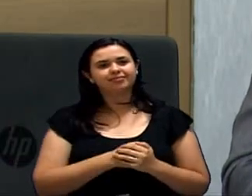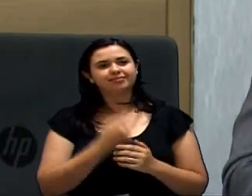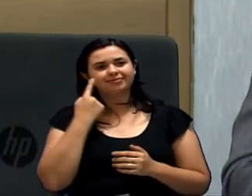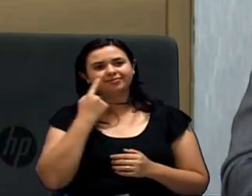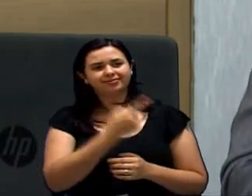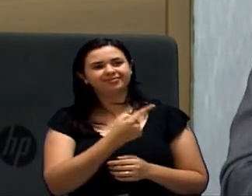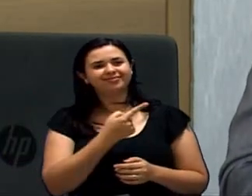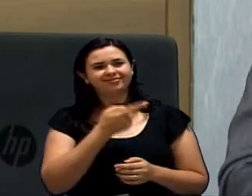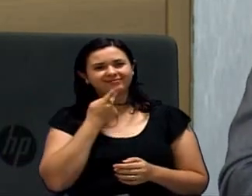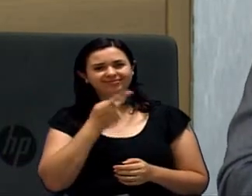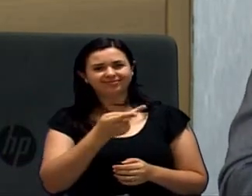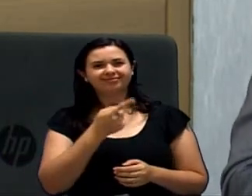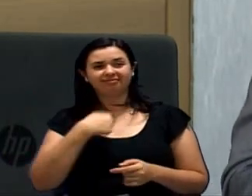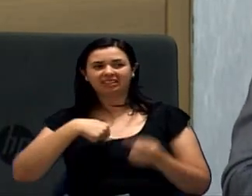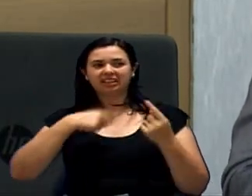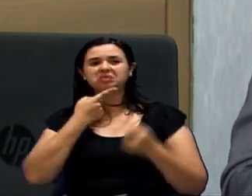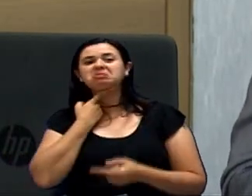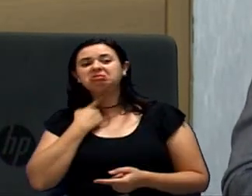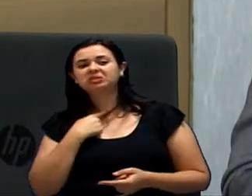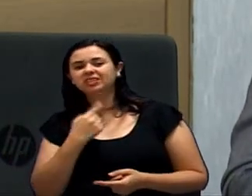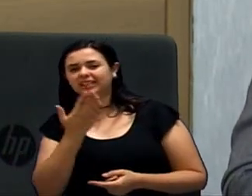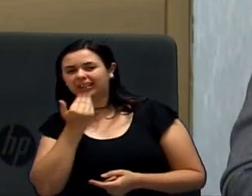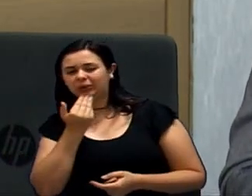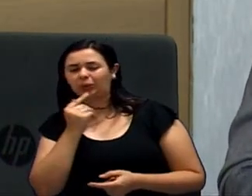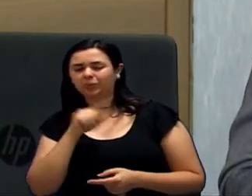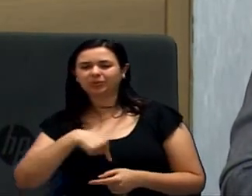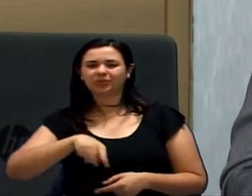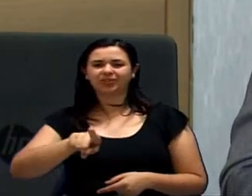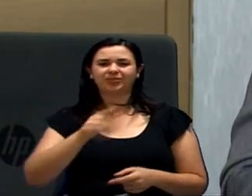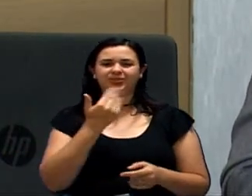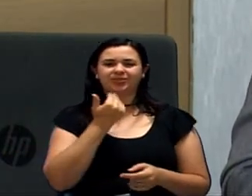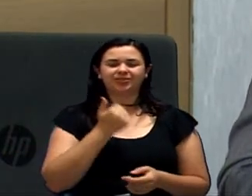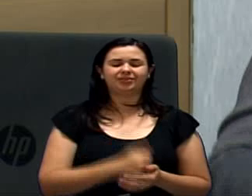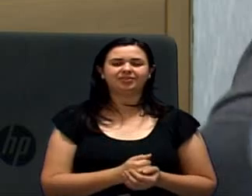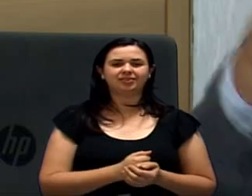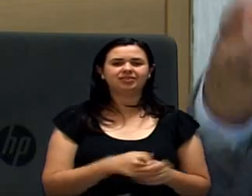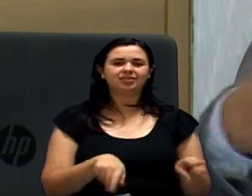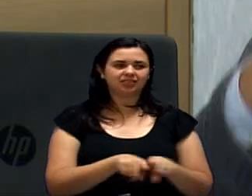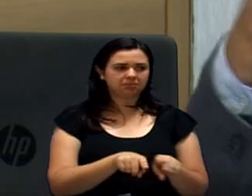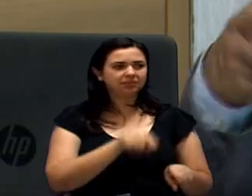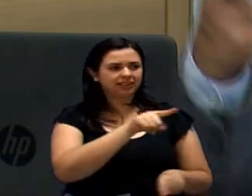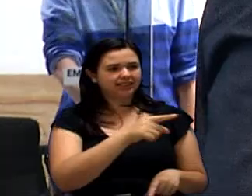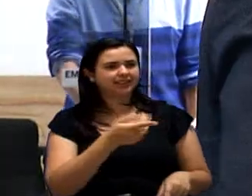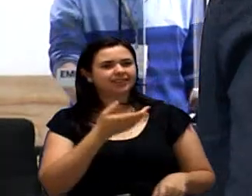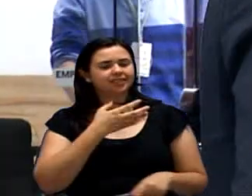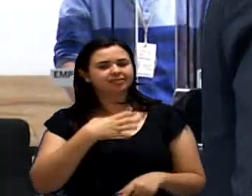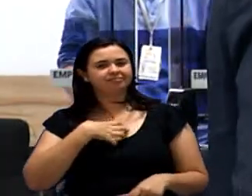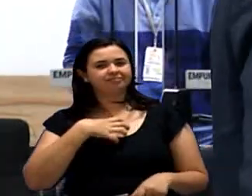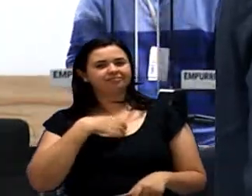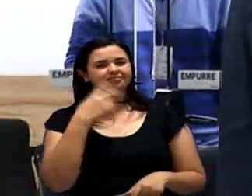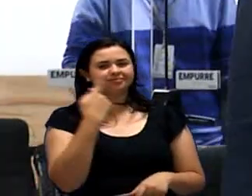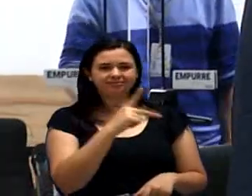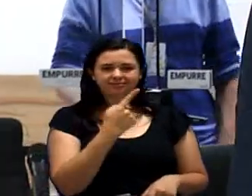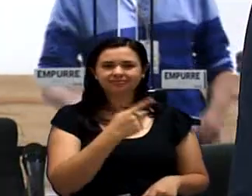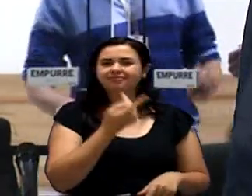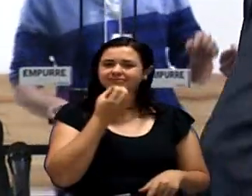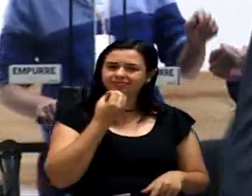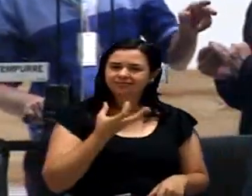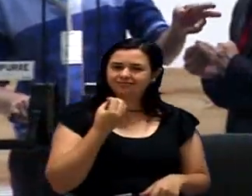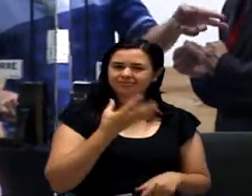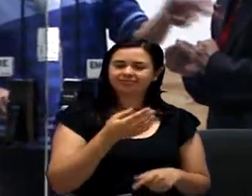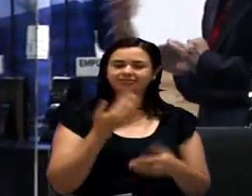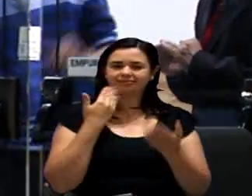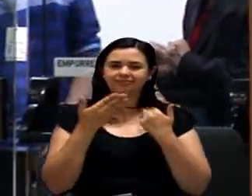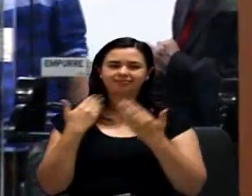rádio, muito bom. Sim, maravilha. E o jeitinho que ela comunica ainda, a gente fica com mais água na boca, tá? Parabéns, viu? Continue